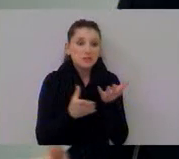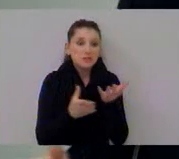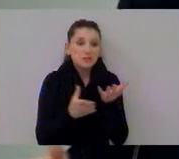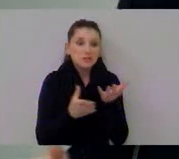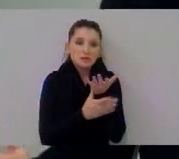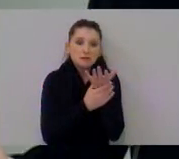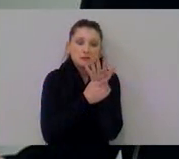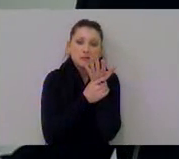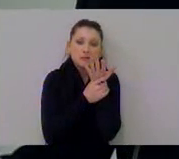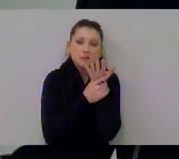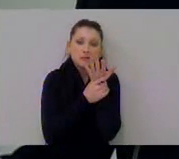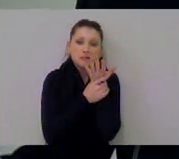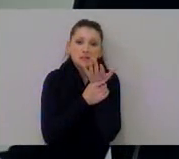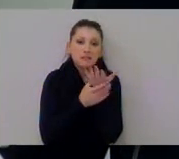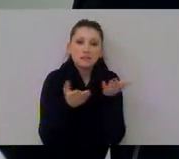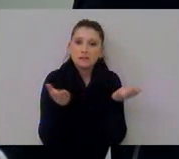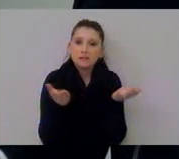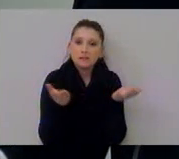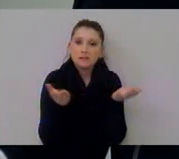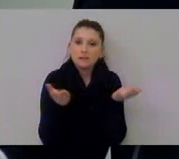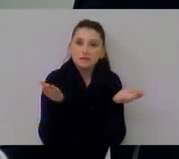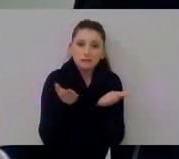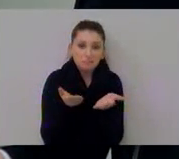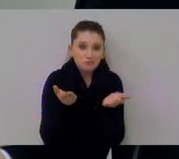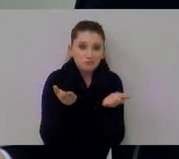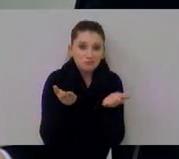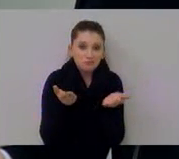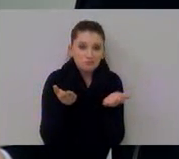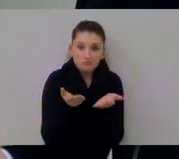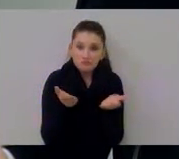com as mesmas migalhas.